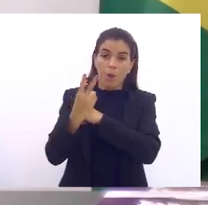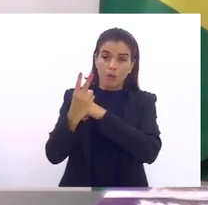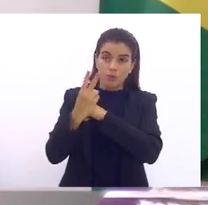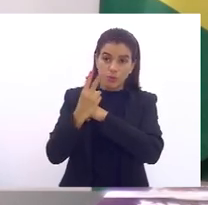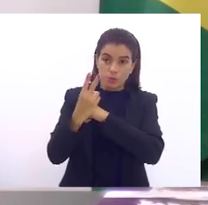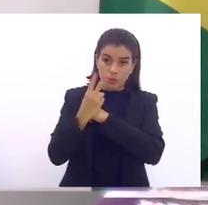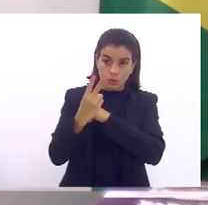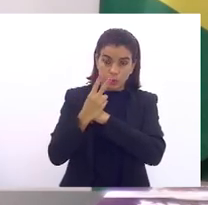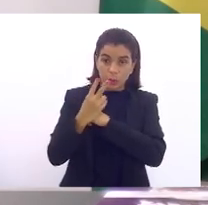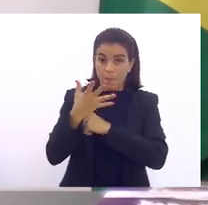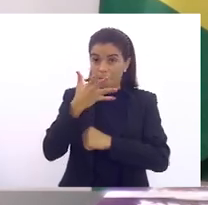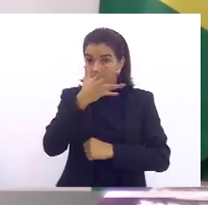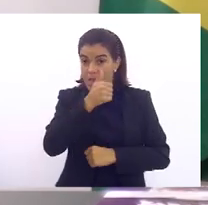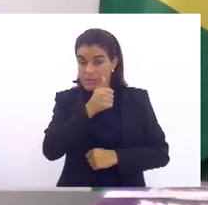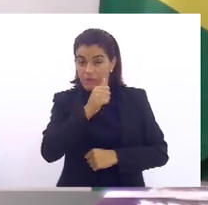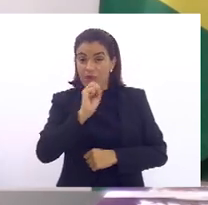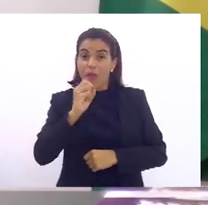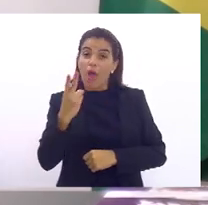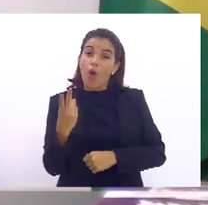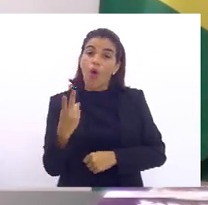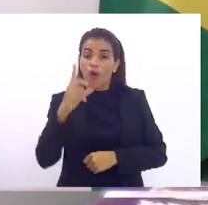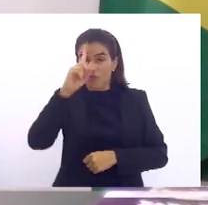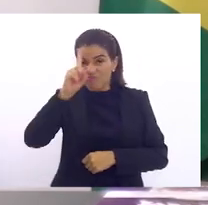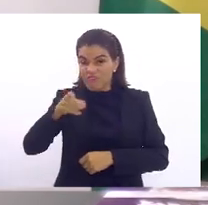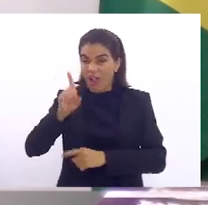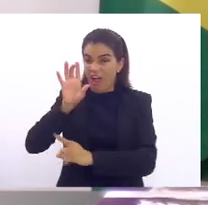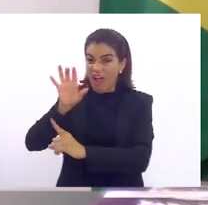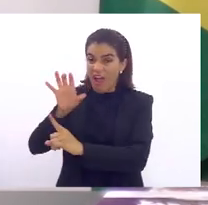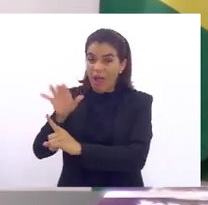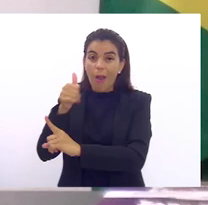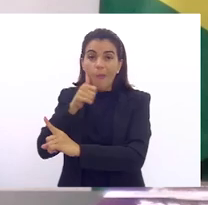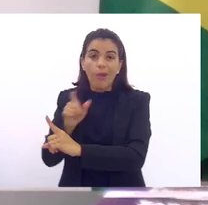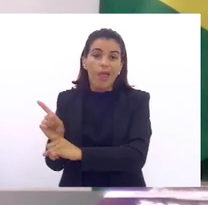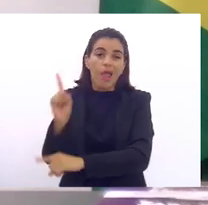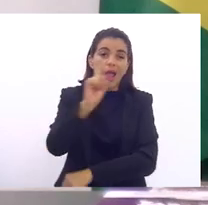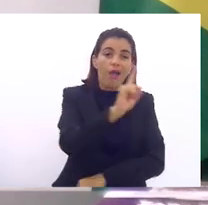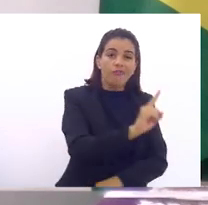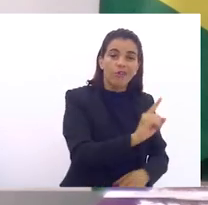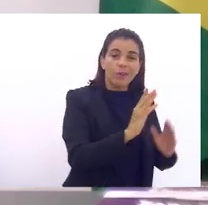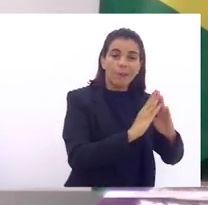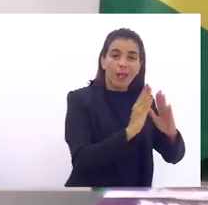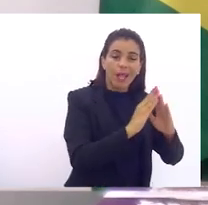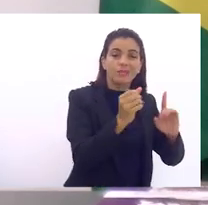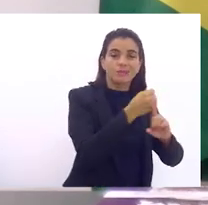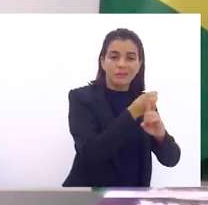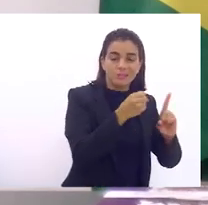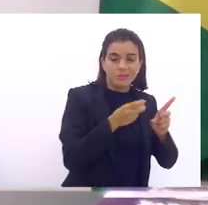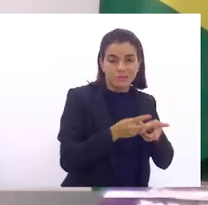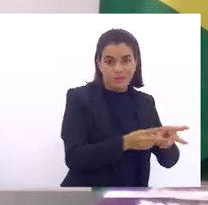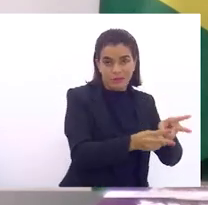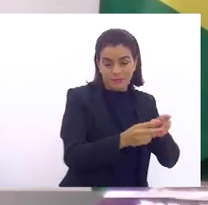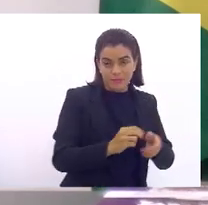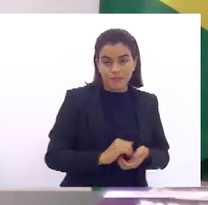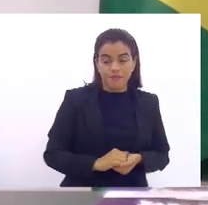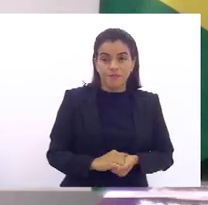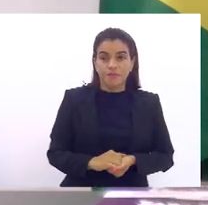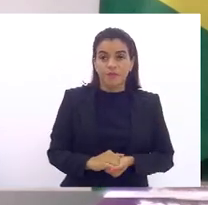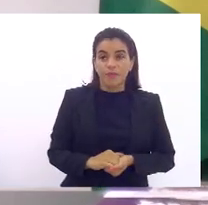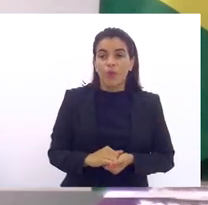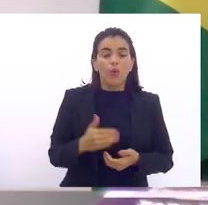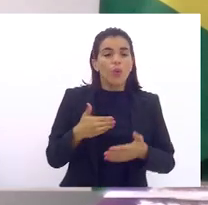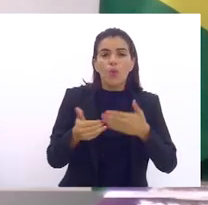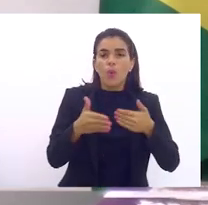água ou para salvar ou para reforçar salvar a mulher ou reforçar a violência então qualquer grupo que se